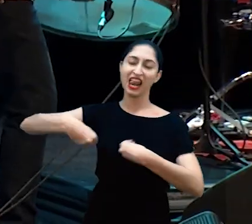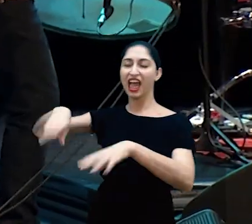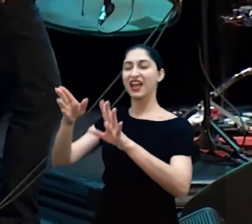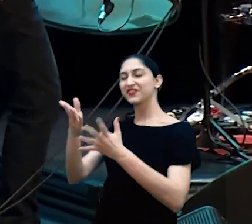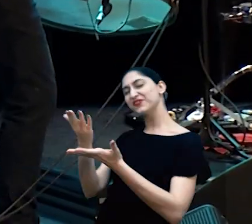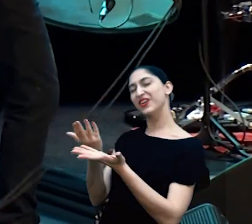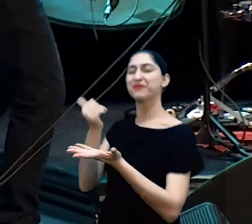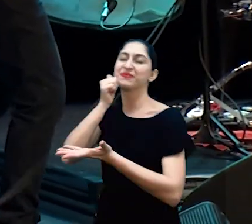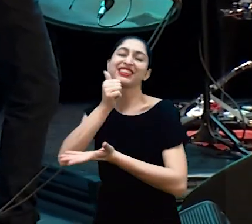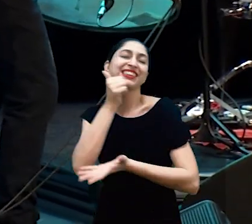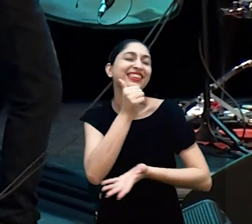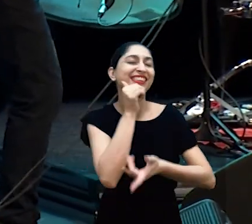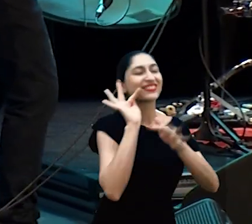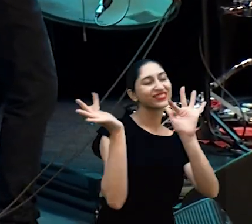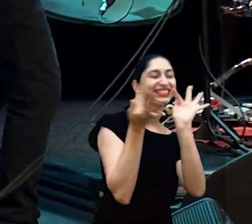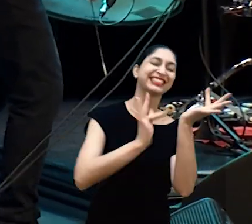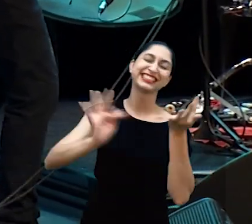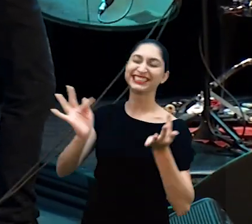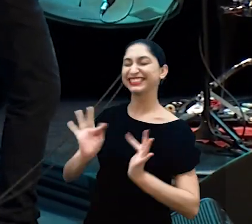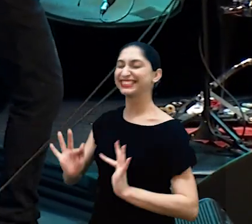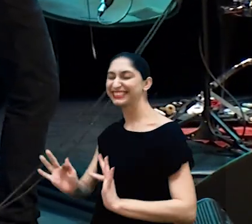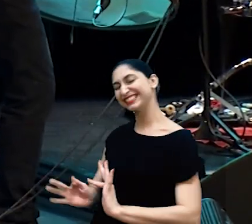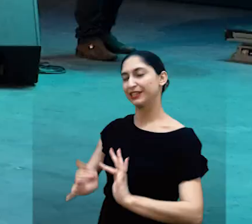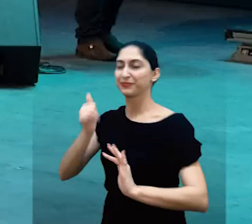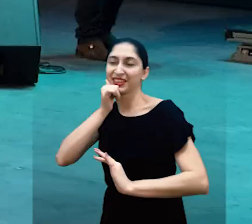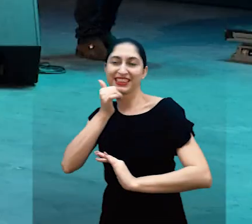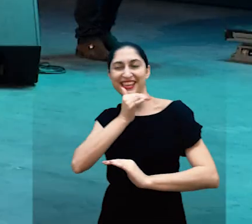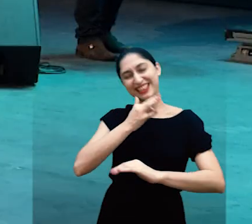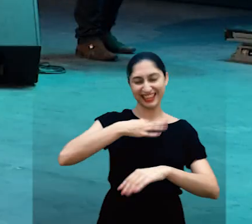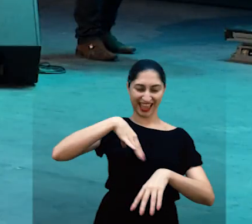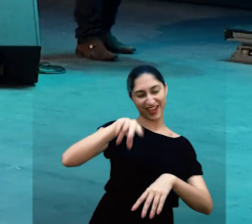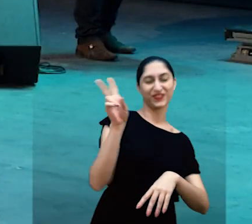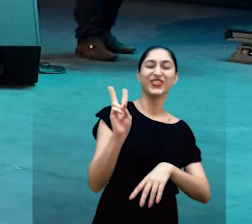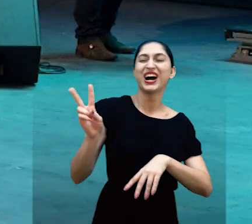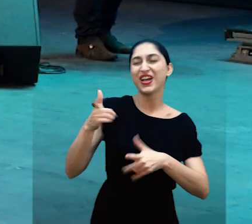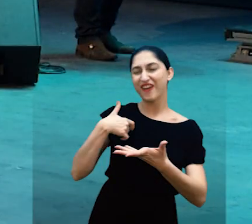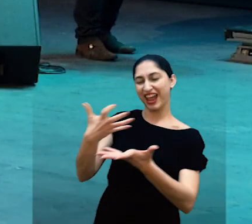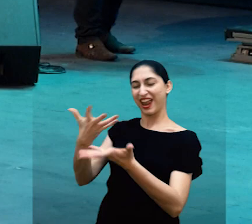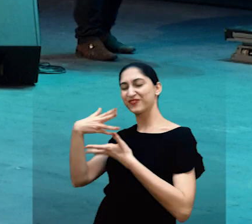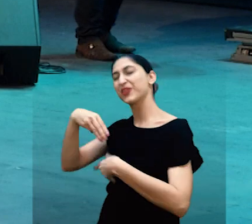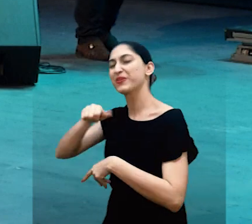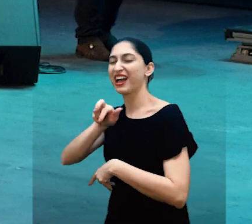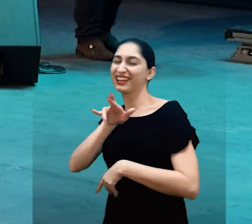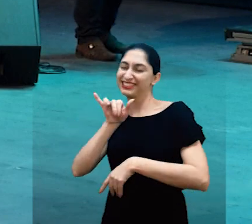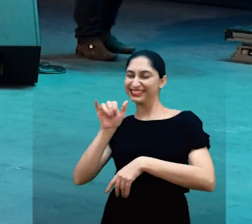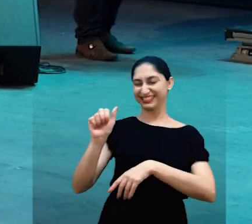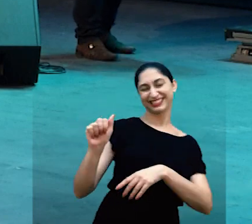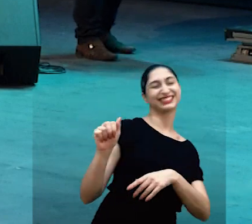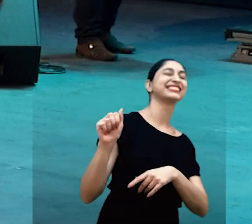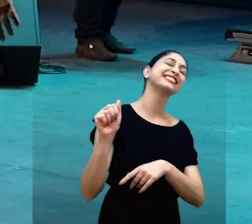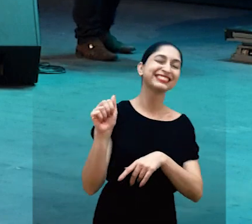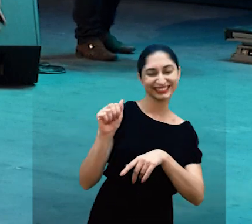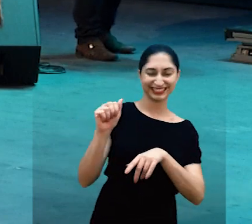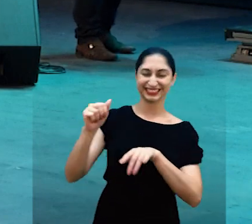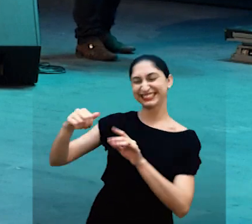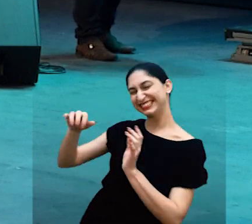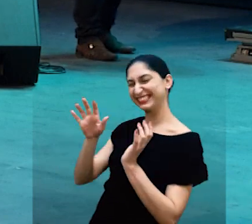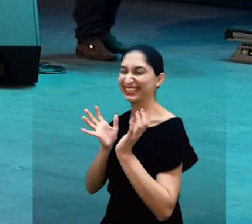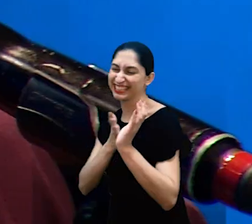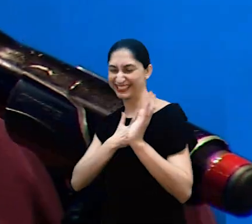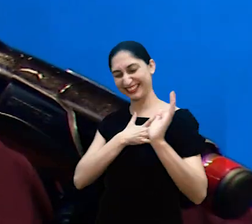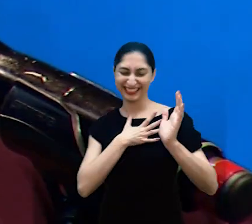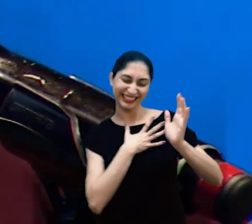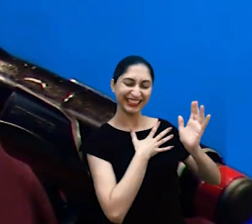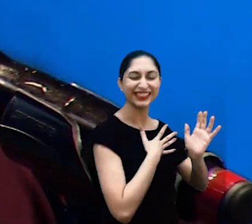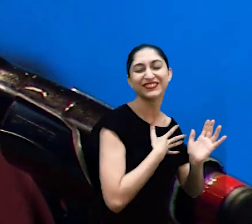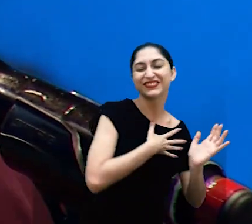Toda a felicidade da menina, menina, donzela é Mariquinha, Mariana, quero ver Mariazinha na garapa no musa. Toda